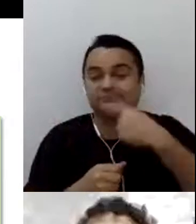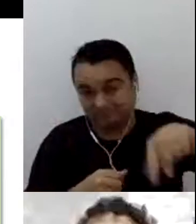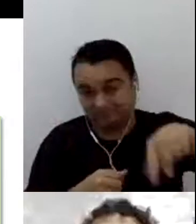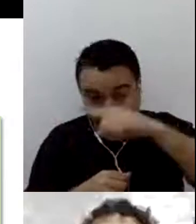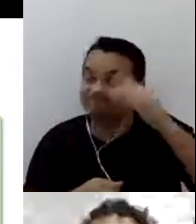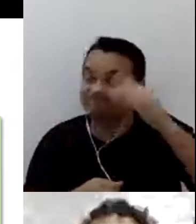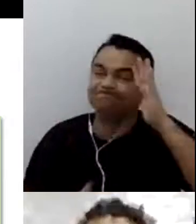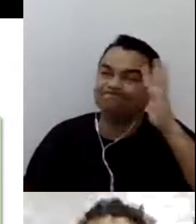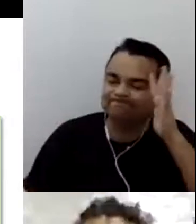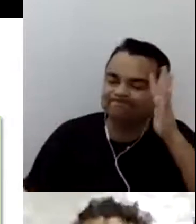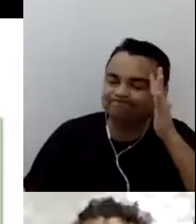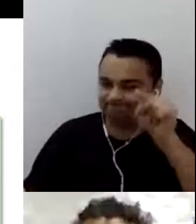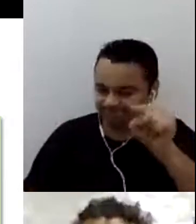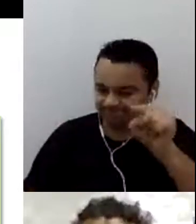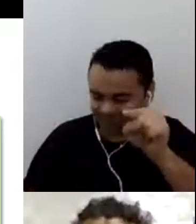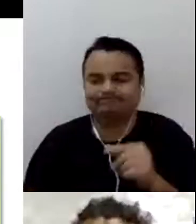mente